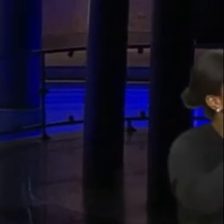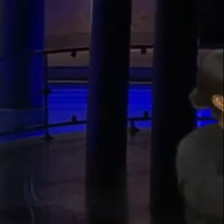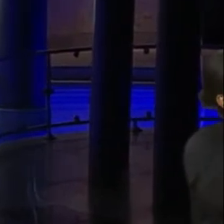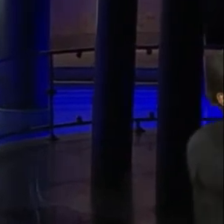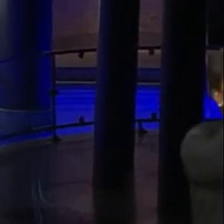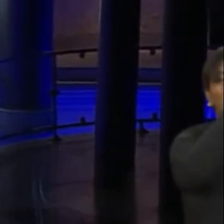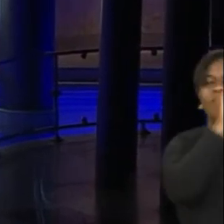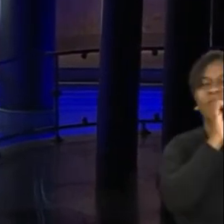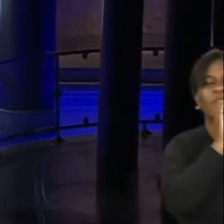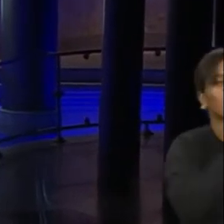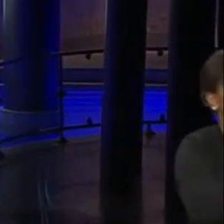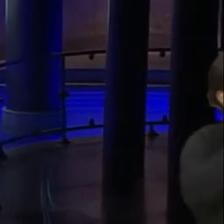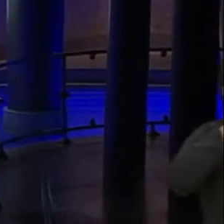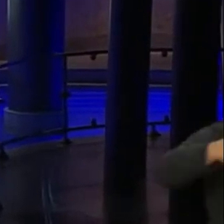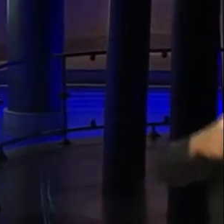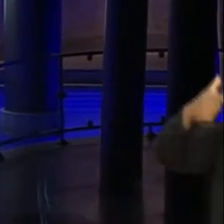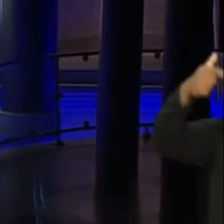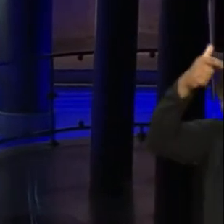E o louvor ao Rei.